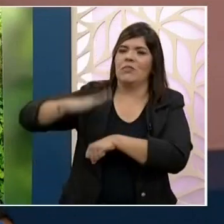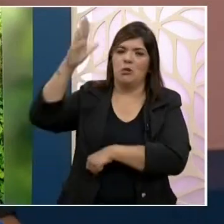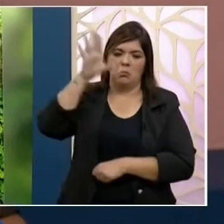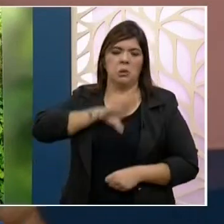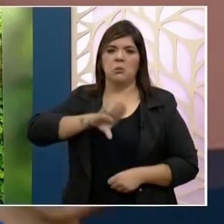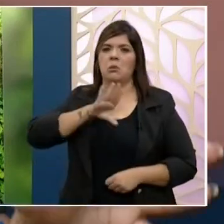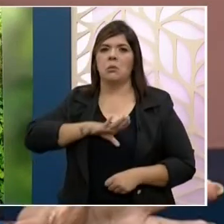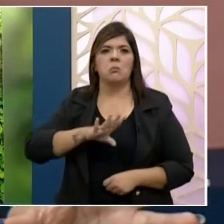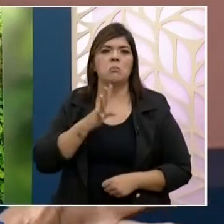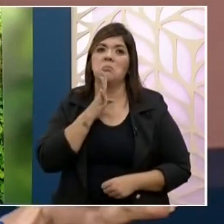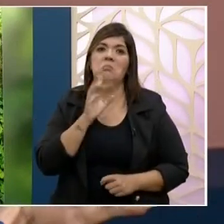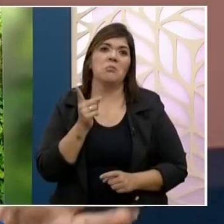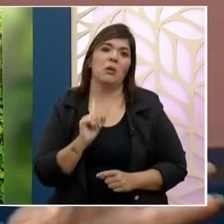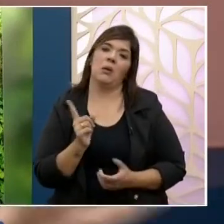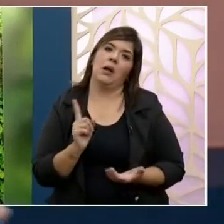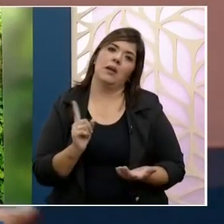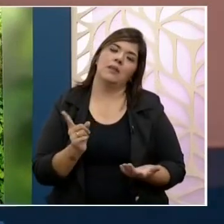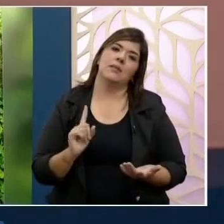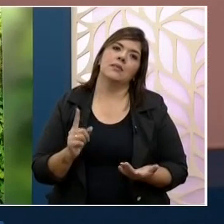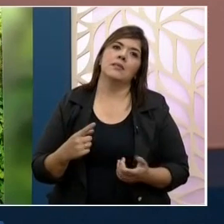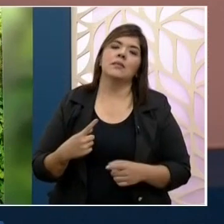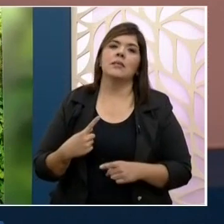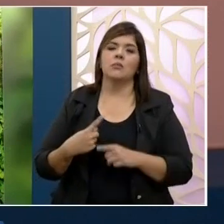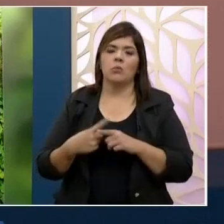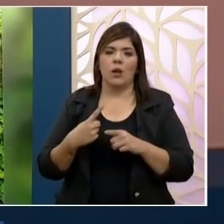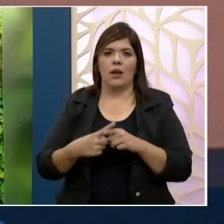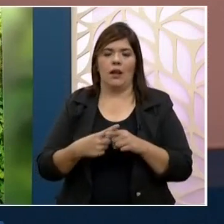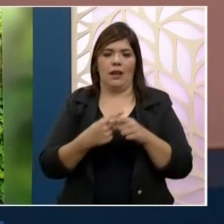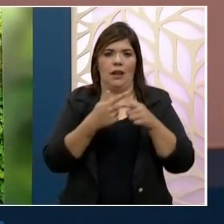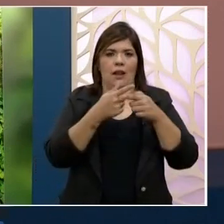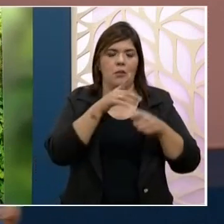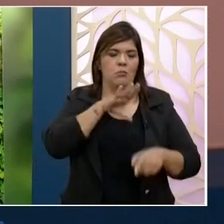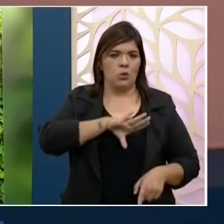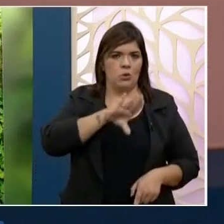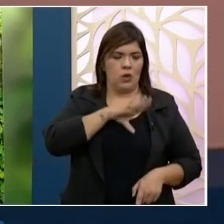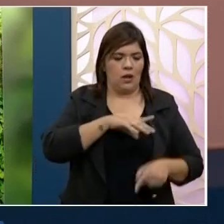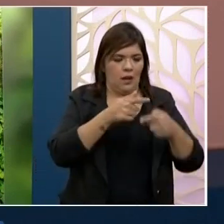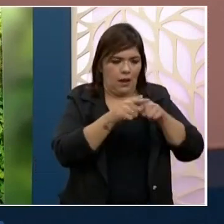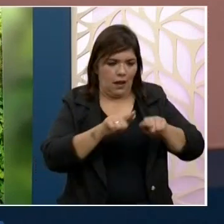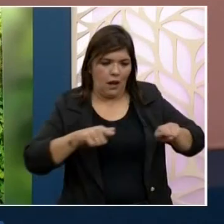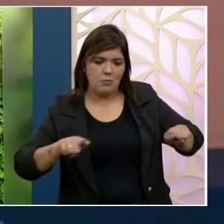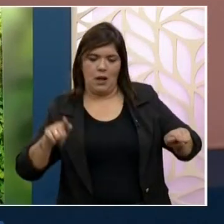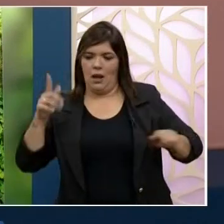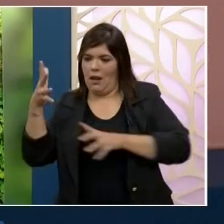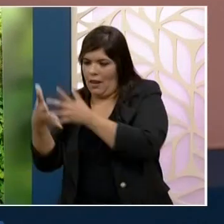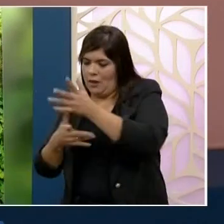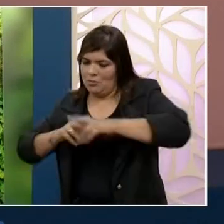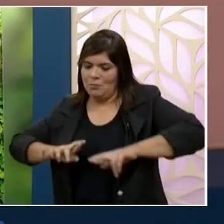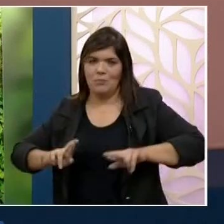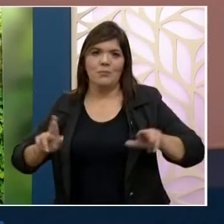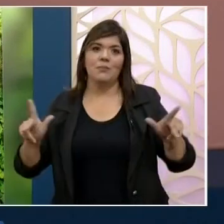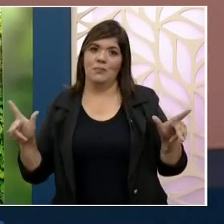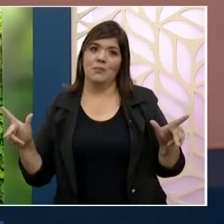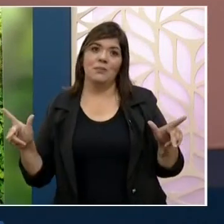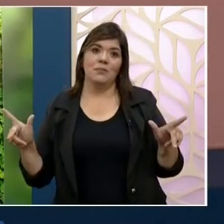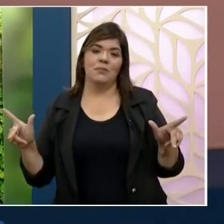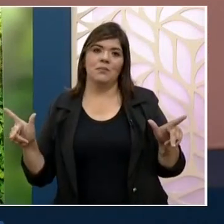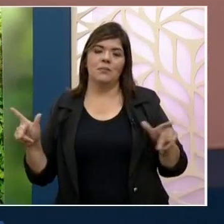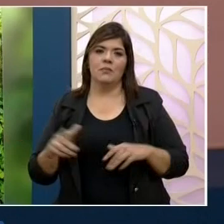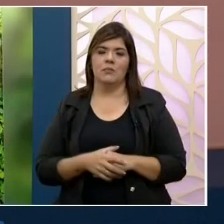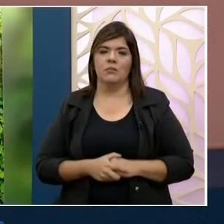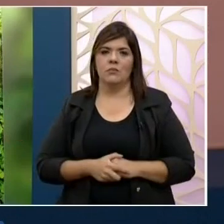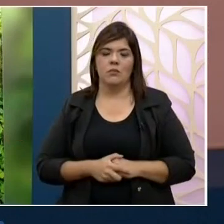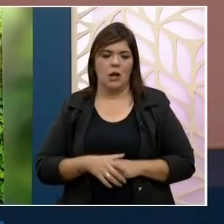portuguesa. Até porque, como a gente falou, são estruturas gramaticais diferentes. Então, o surdo, ele não vai aprender a língua portuguesa